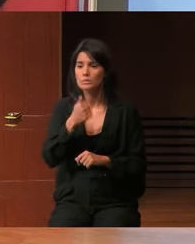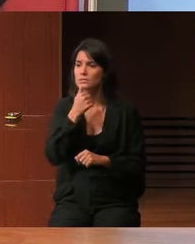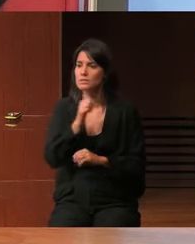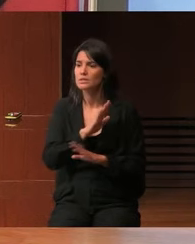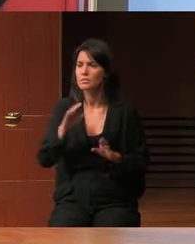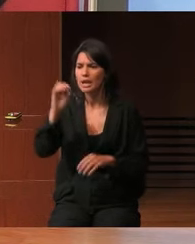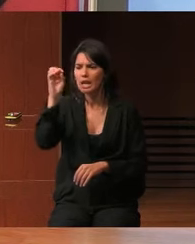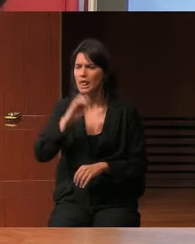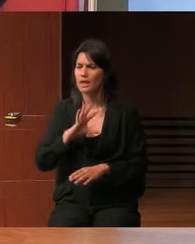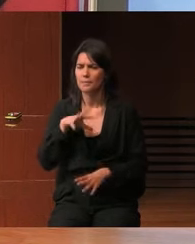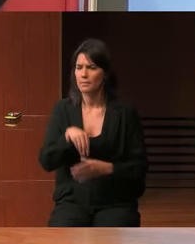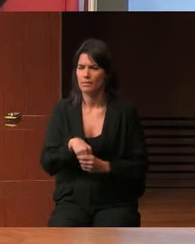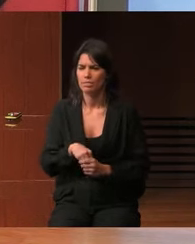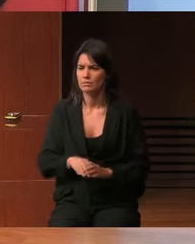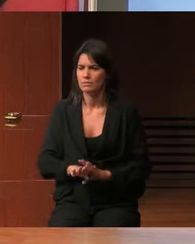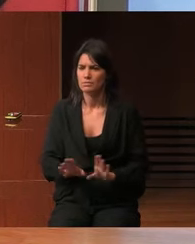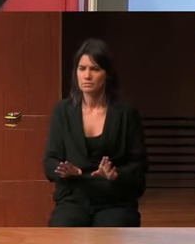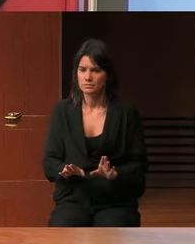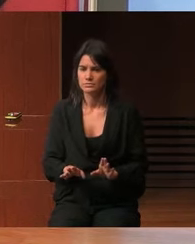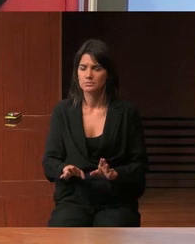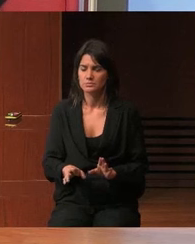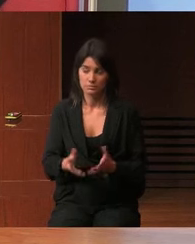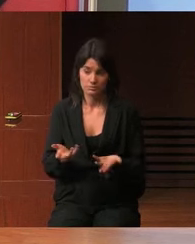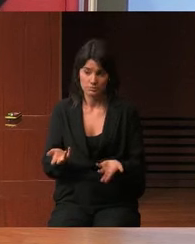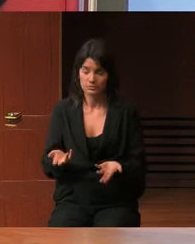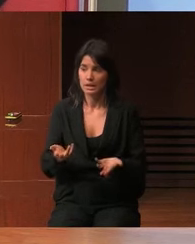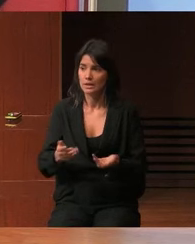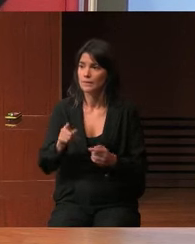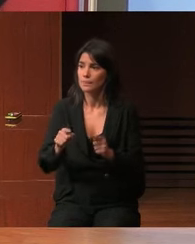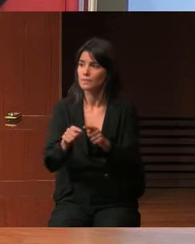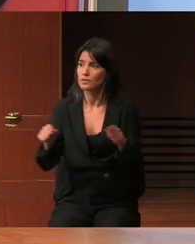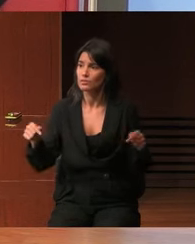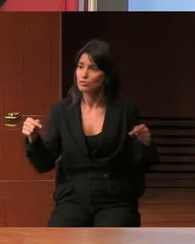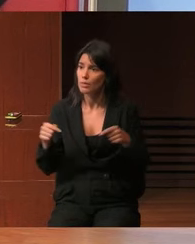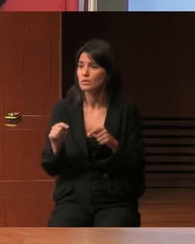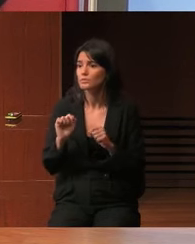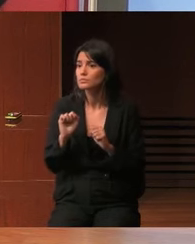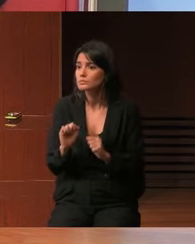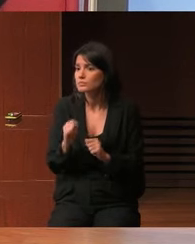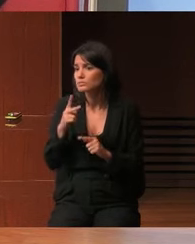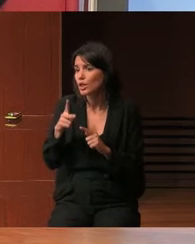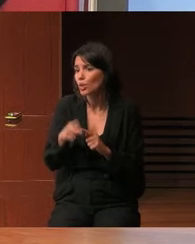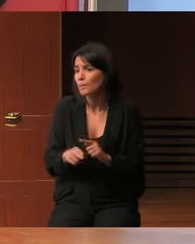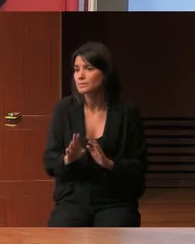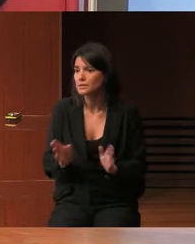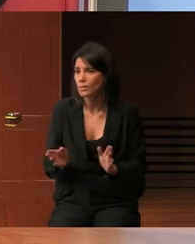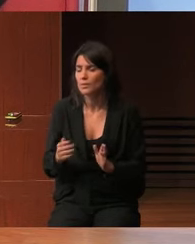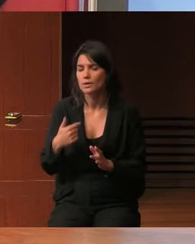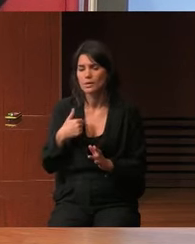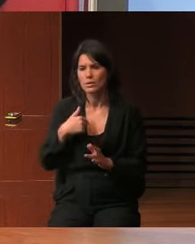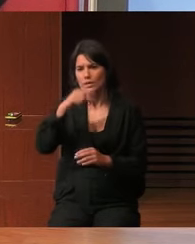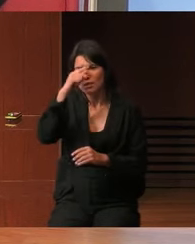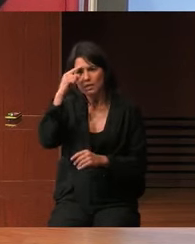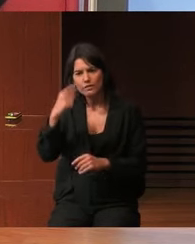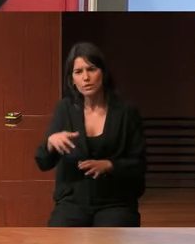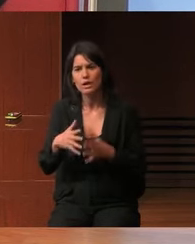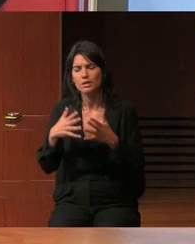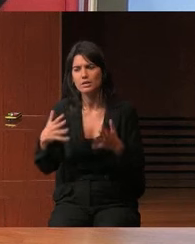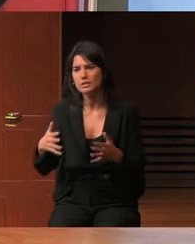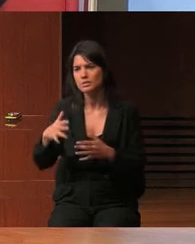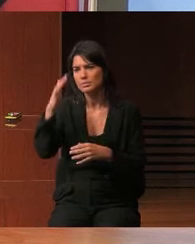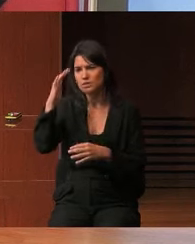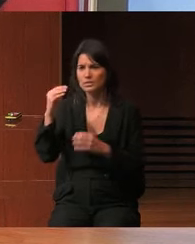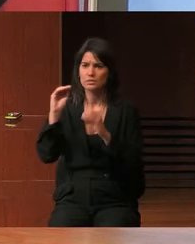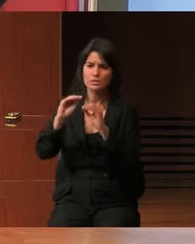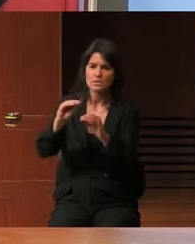ninguém vai lá meter o bedelho, digamos assim. Não é? É um espaço de interrupção e eu tenho muita dificuldade em imaginar o ensino e a experiência do